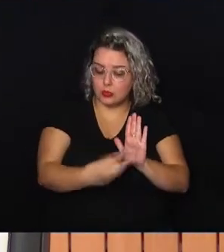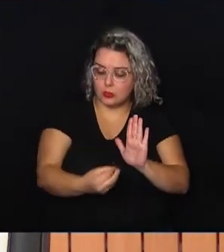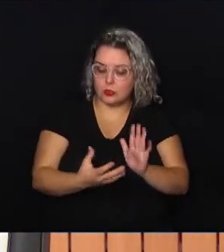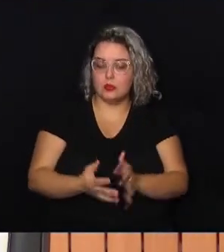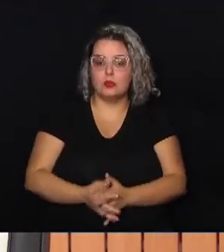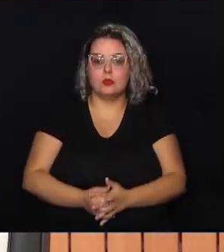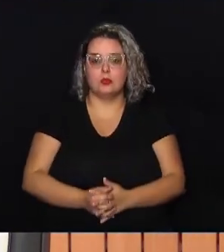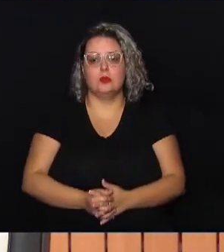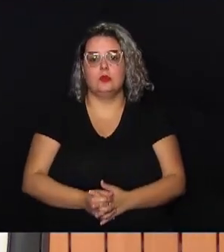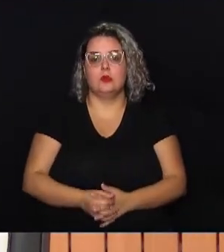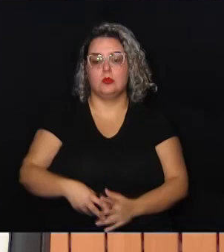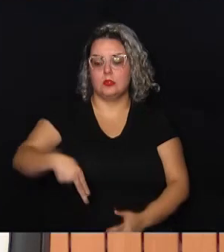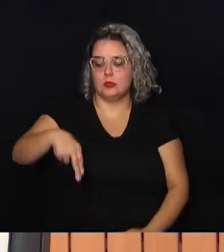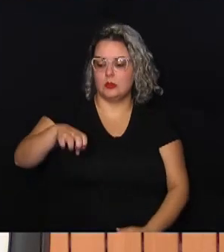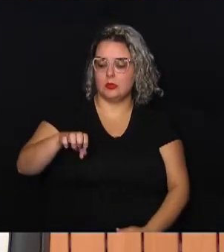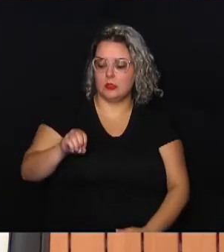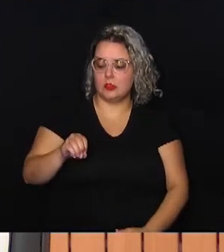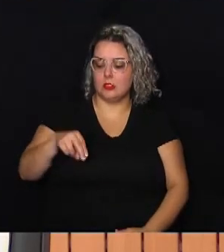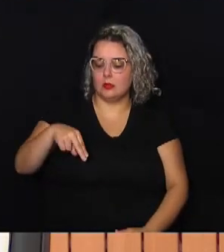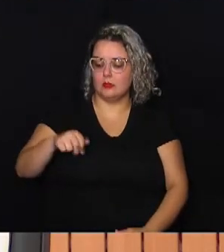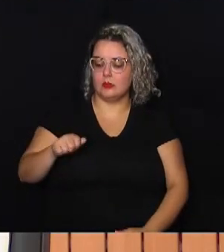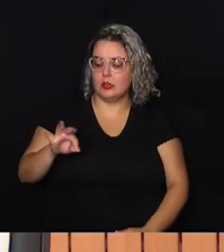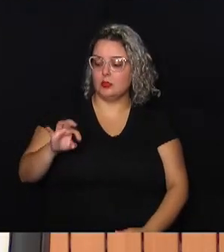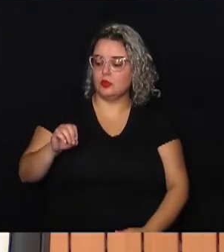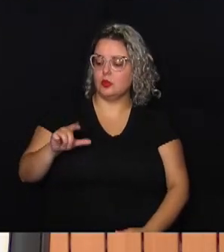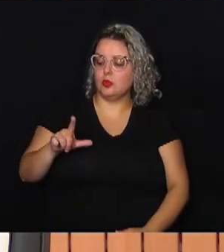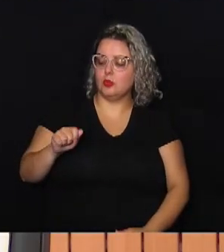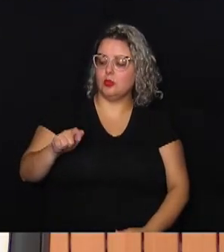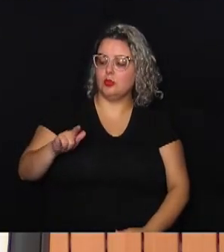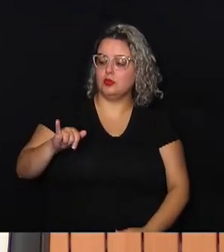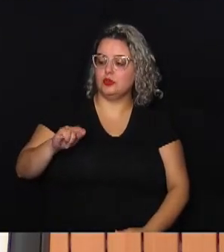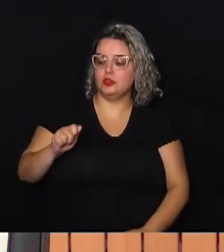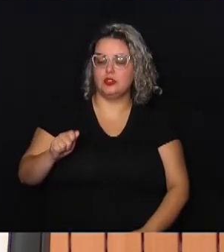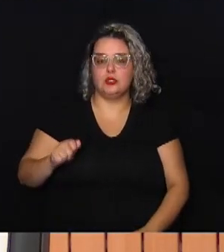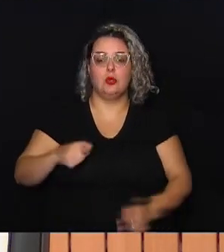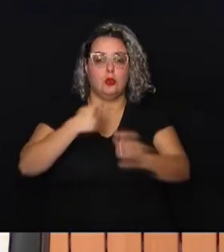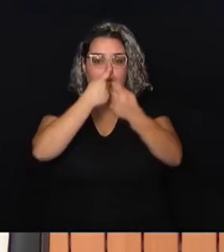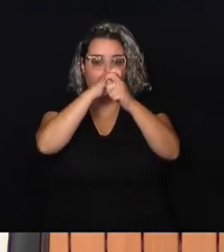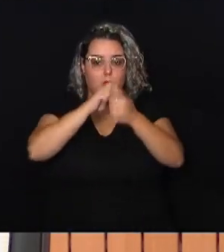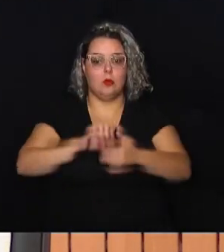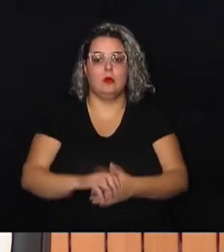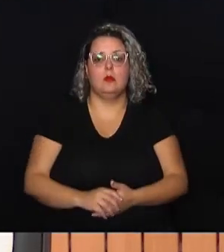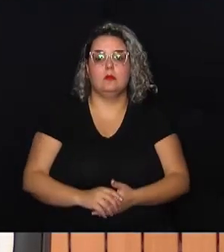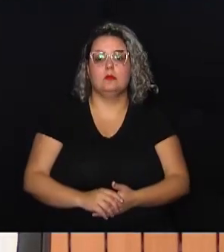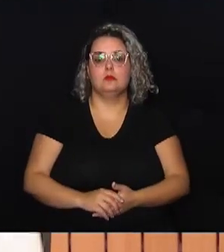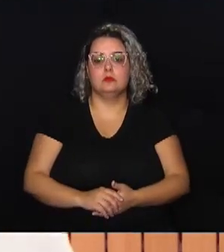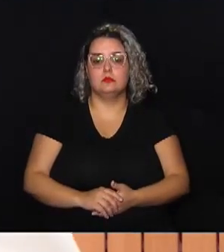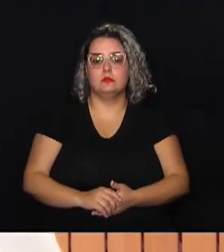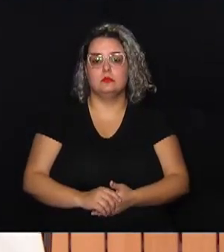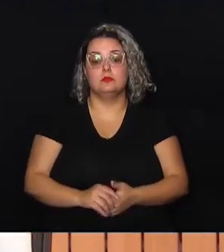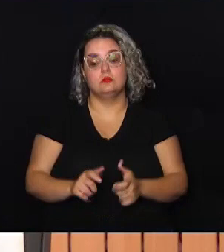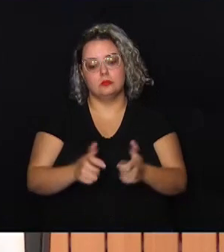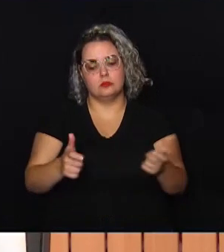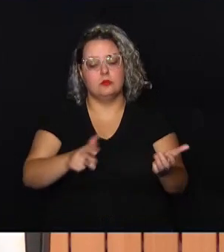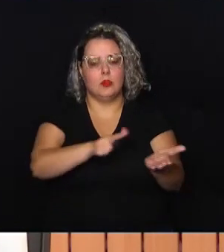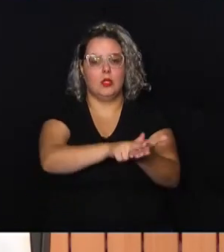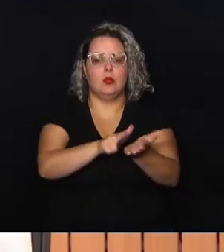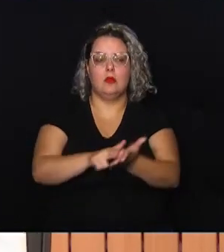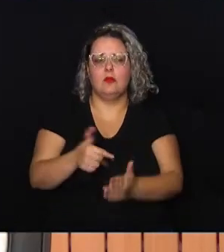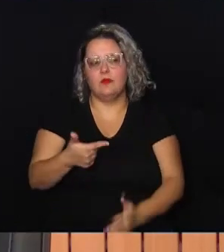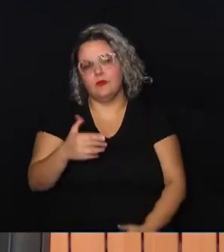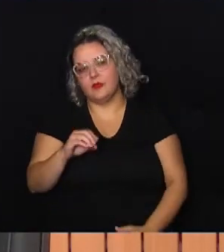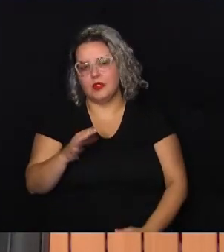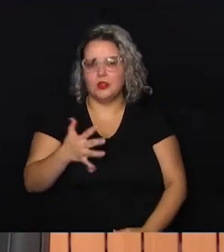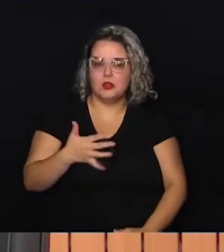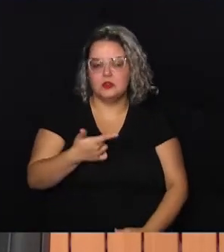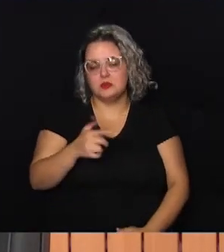na neonatologia com a PUC também, que eu acho que aí nós aumentaríamos muito os leitos. Cabe falar que